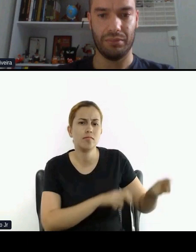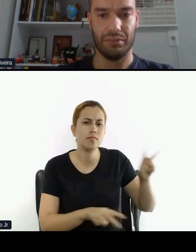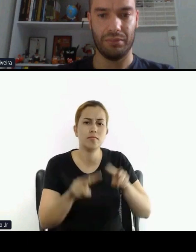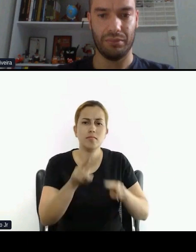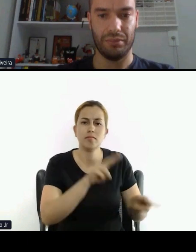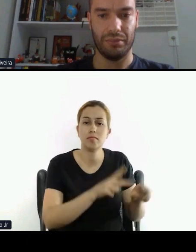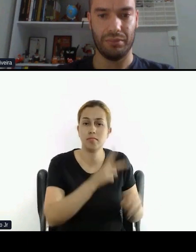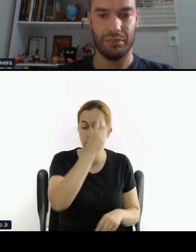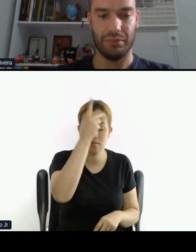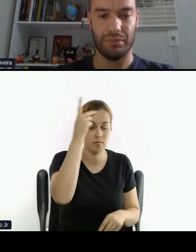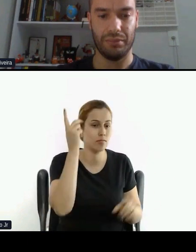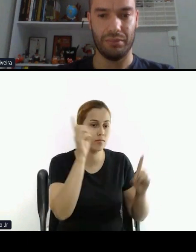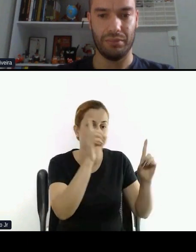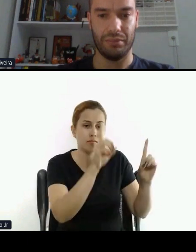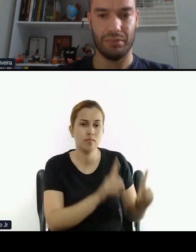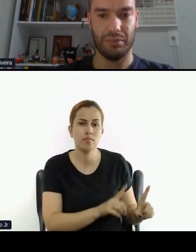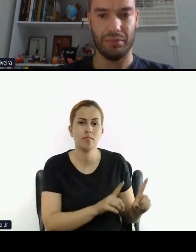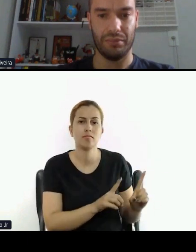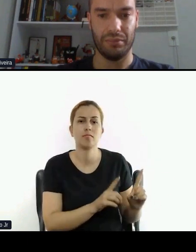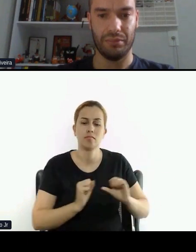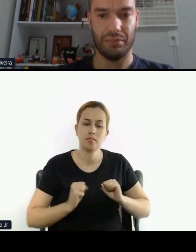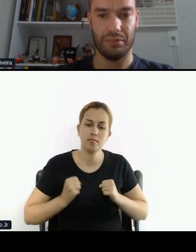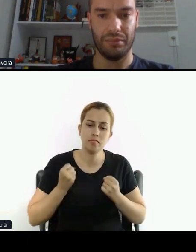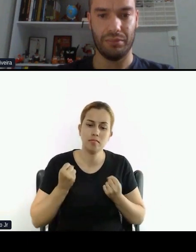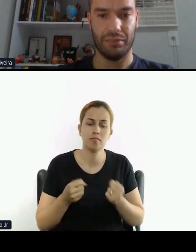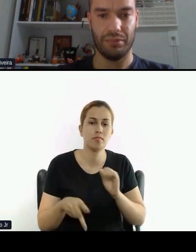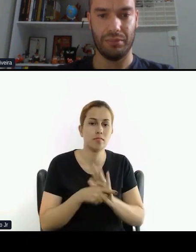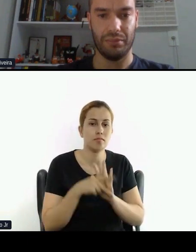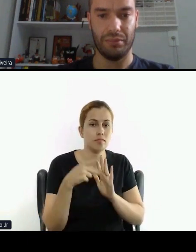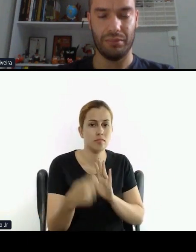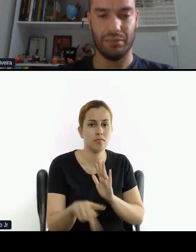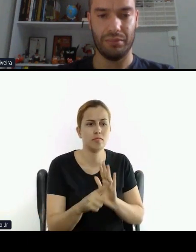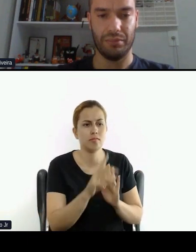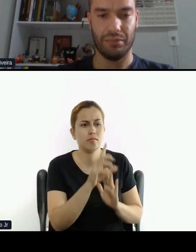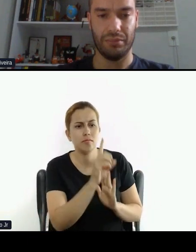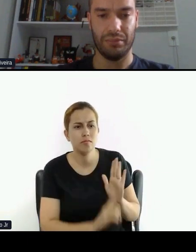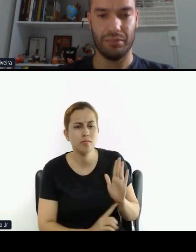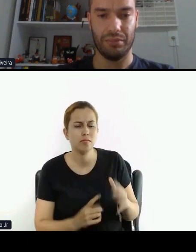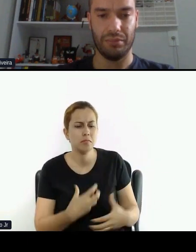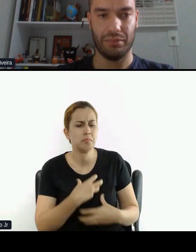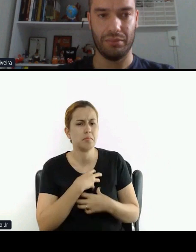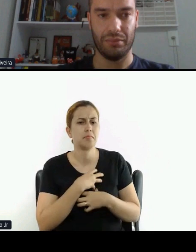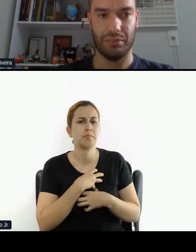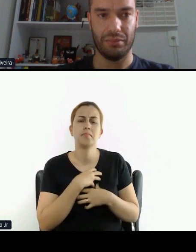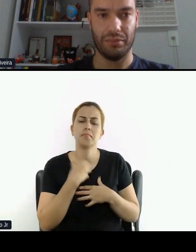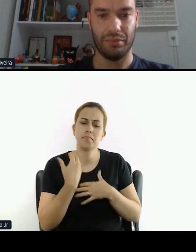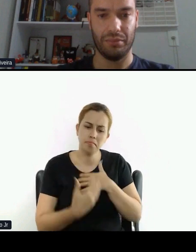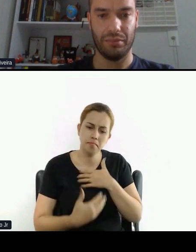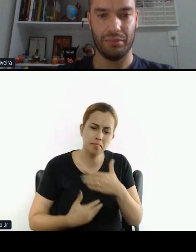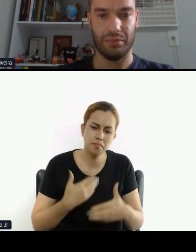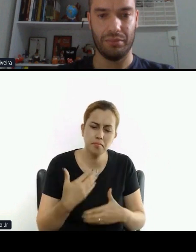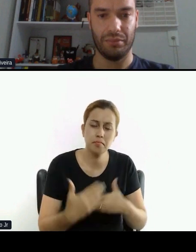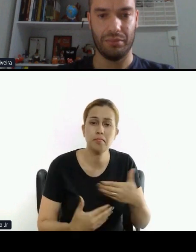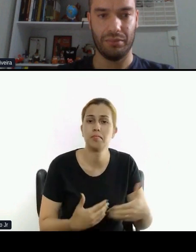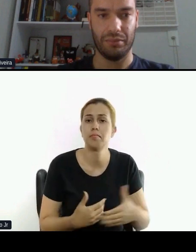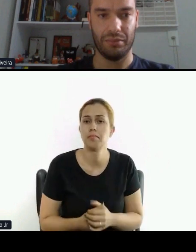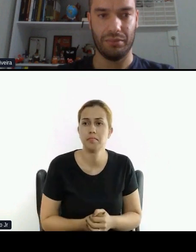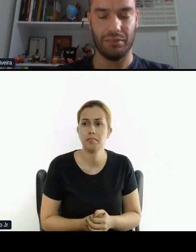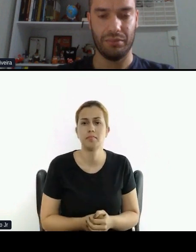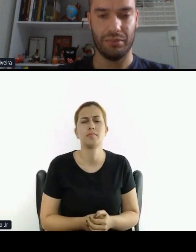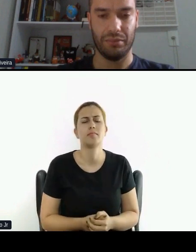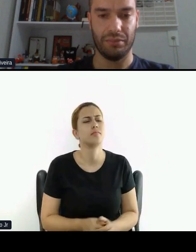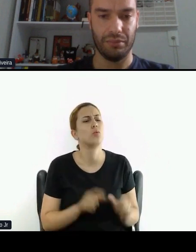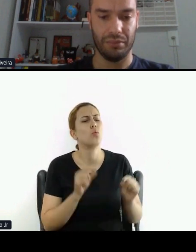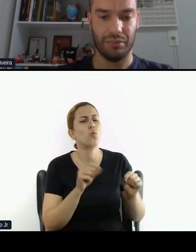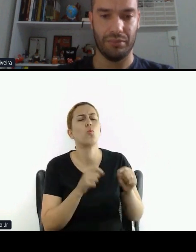deficiência exerçam, né, a sua independência com segurança e eficiência. E, na verdade, quem são essas